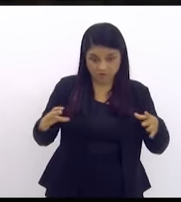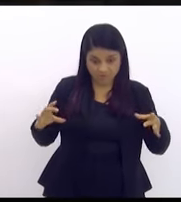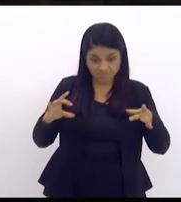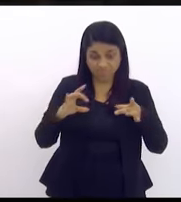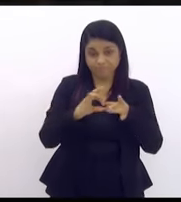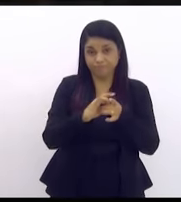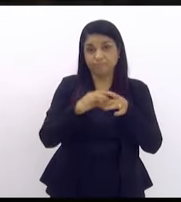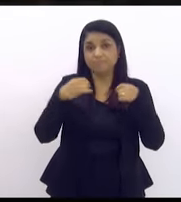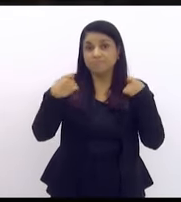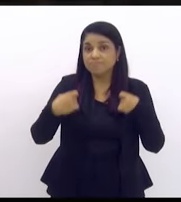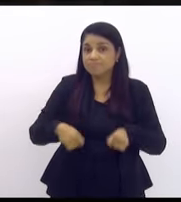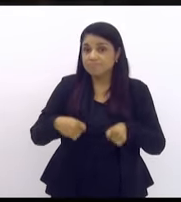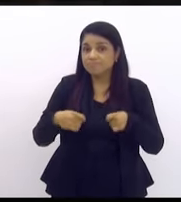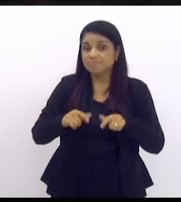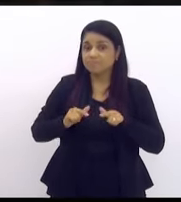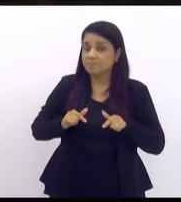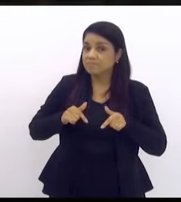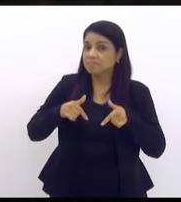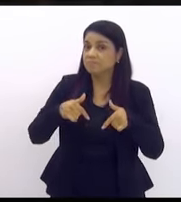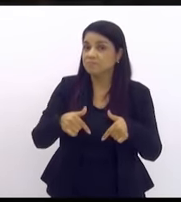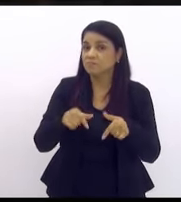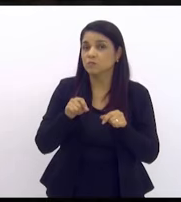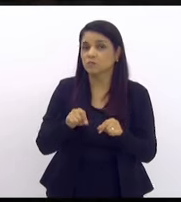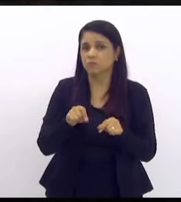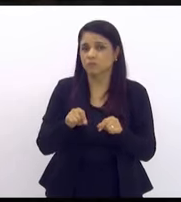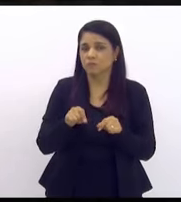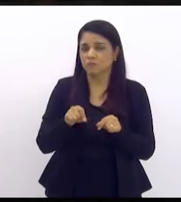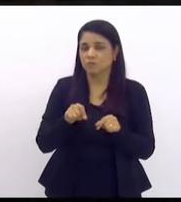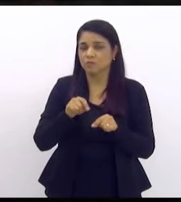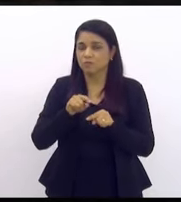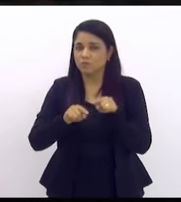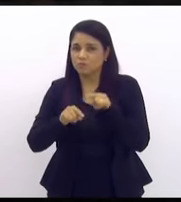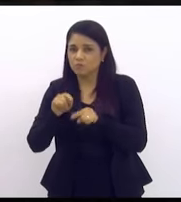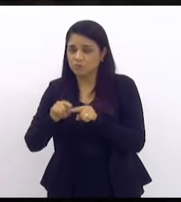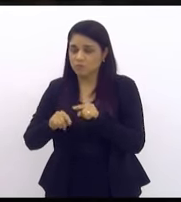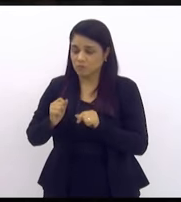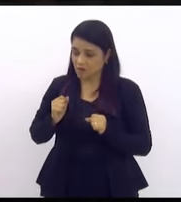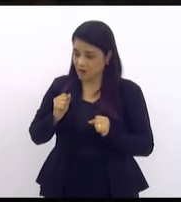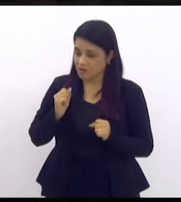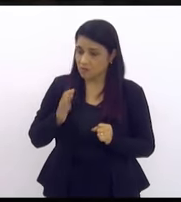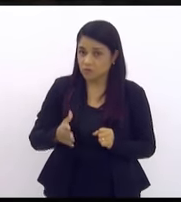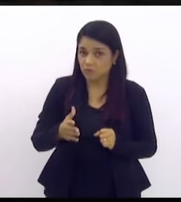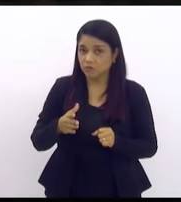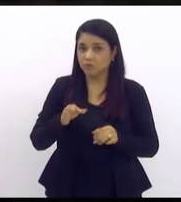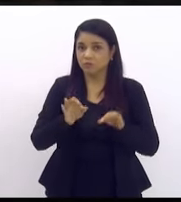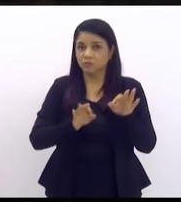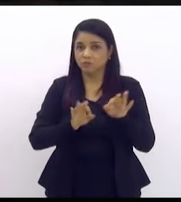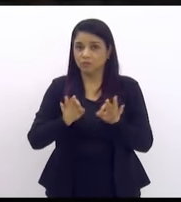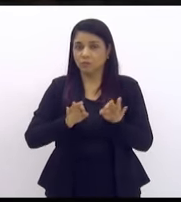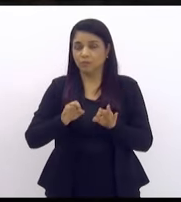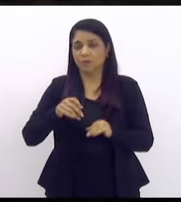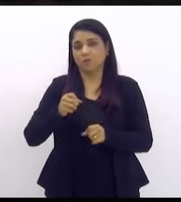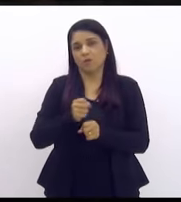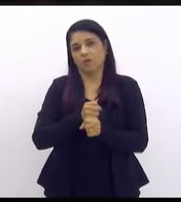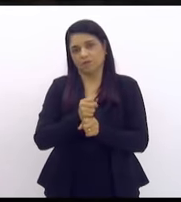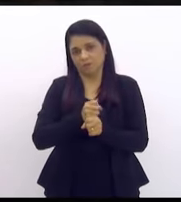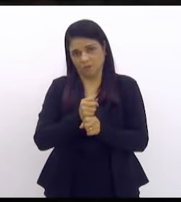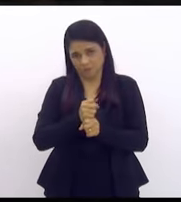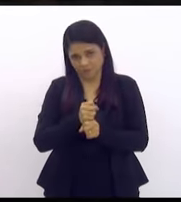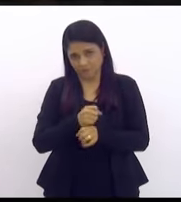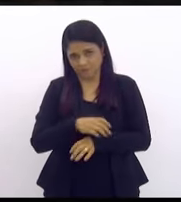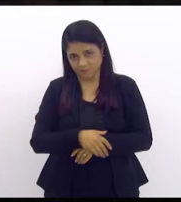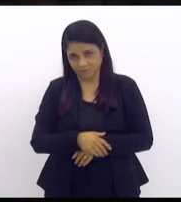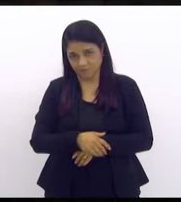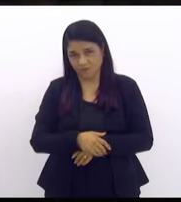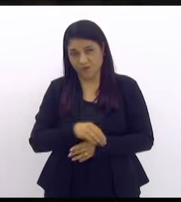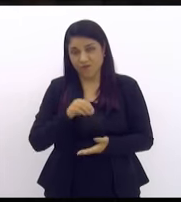ligadas às iniciativas, que são os produtos e ações do plano plurianual. Então, faltou